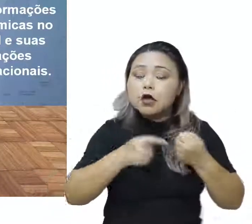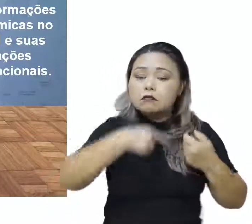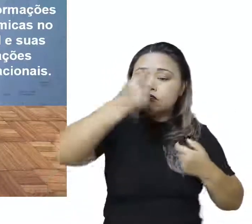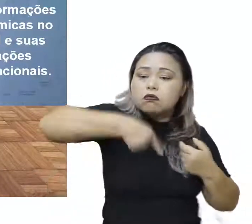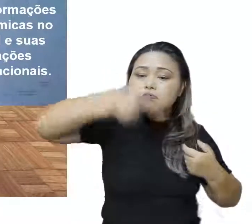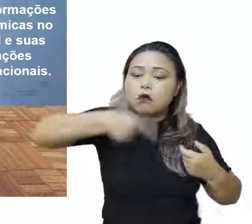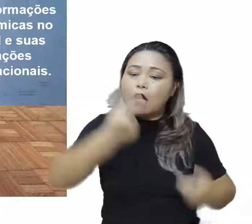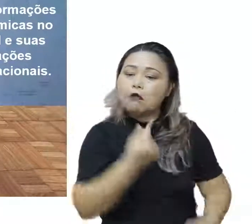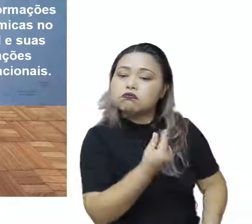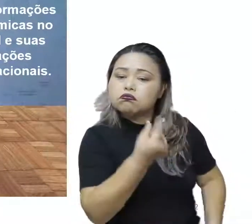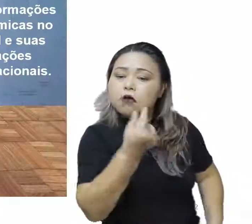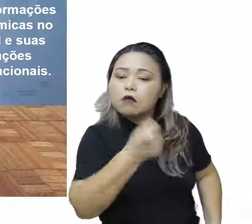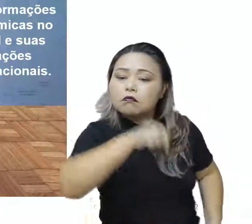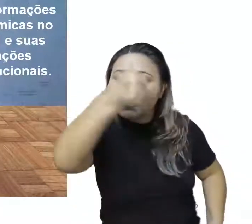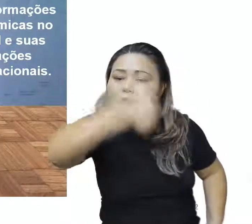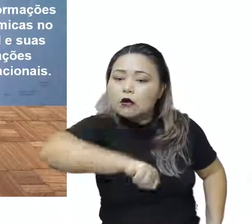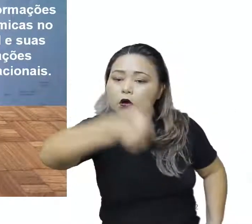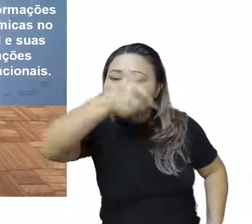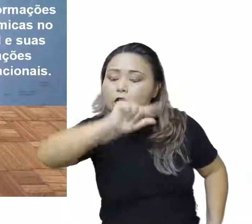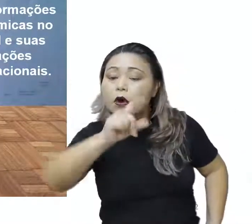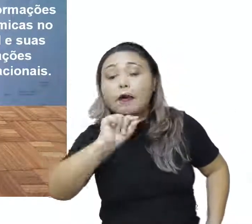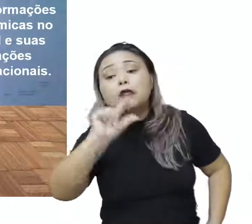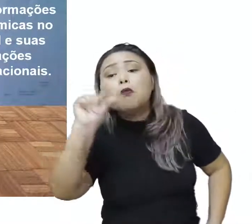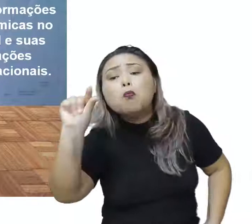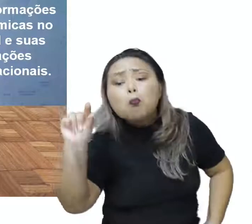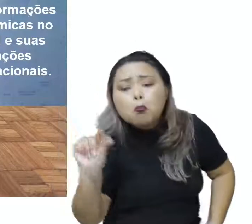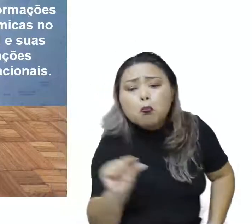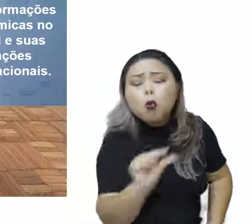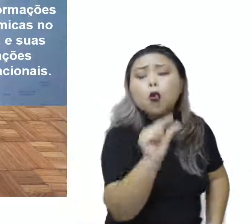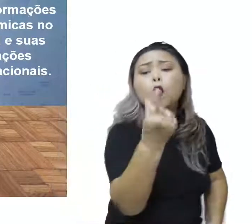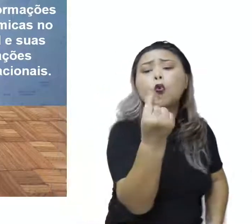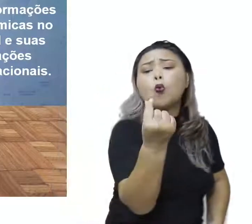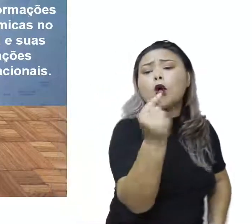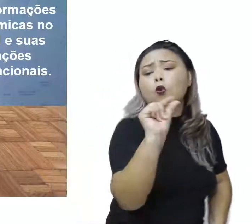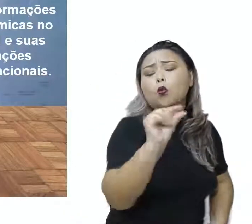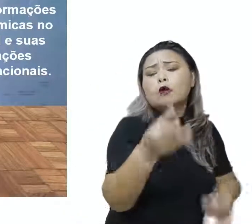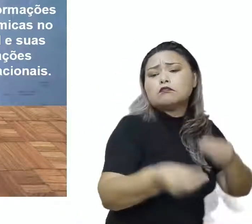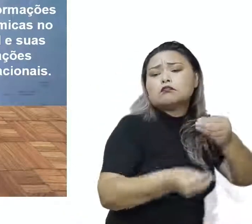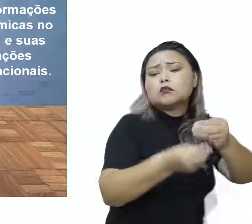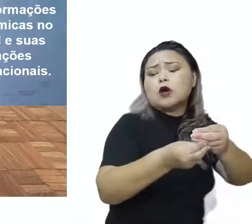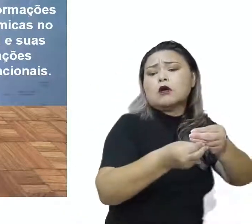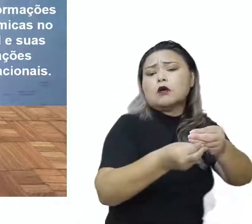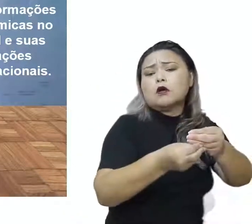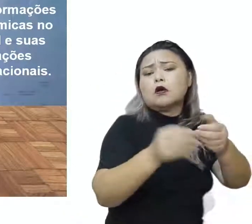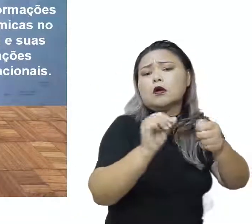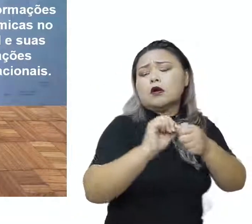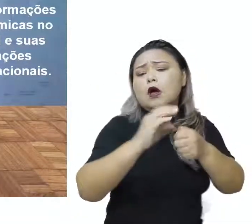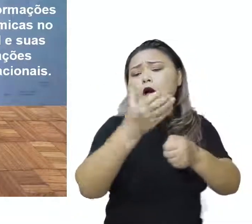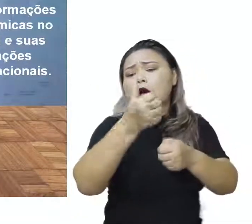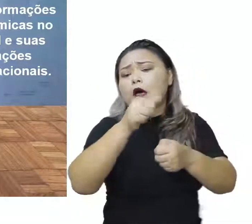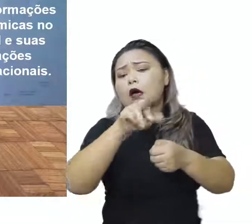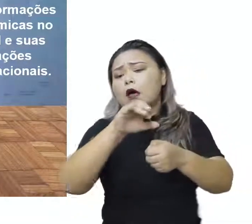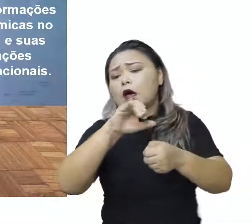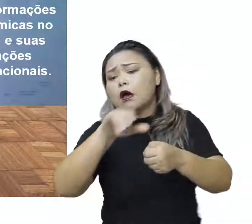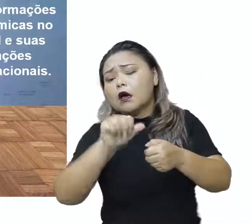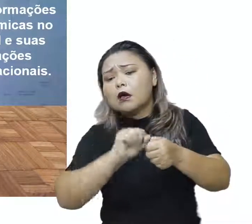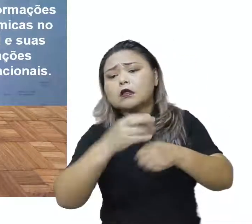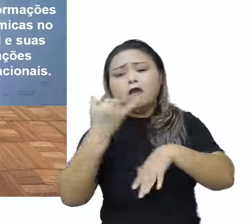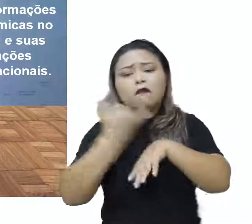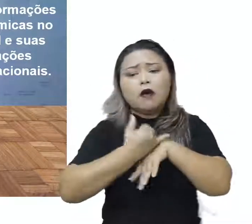global, mas que tem pouco valor agregado, como são os minerais metálicos, como por exemplo Carajás, que tem